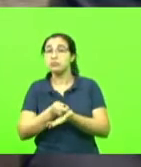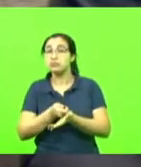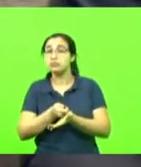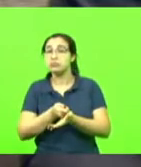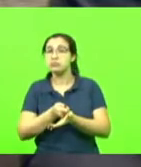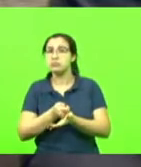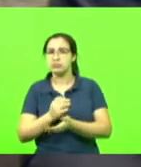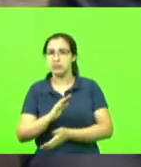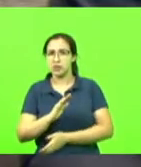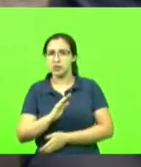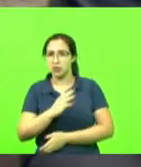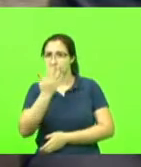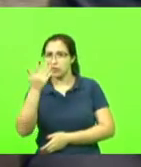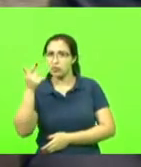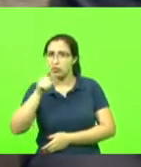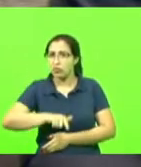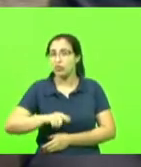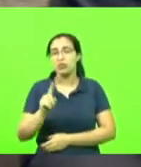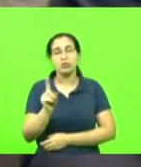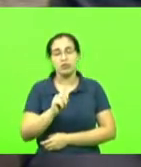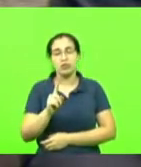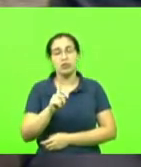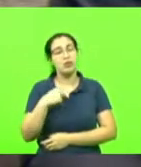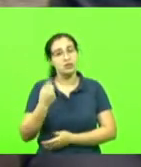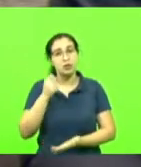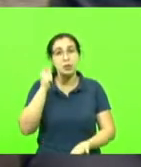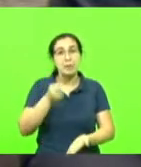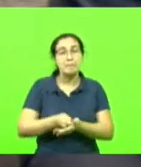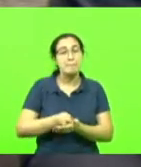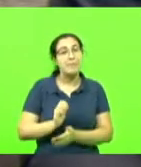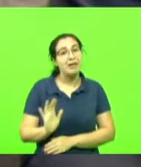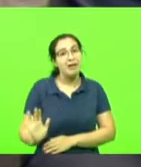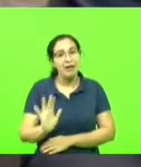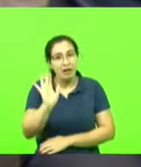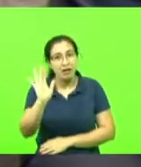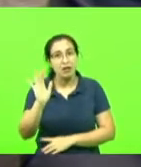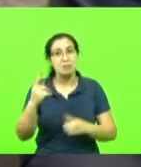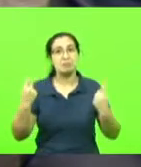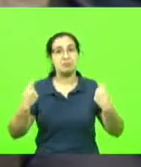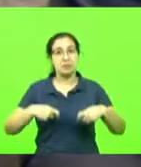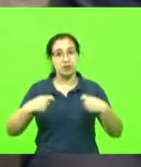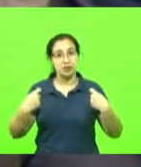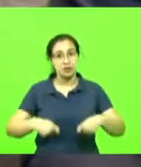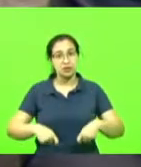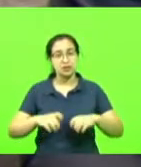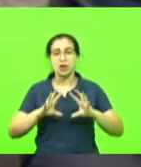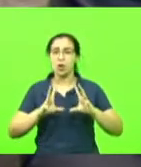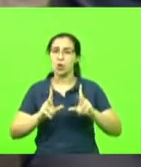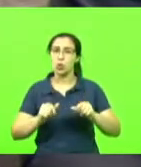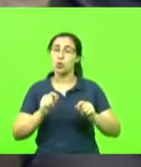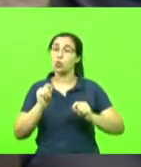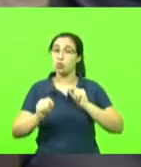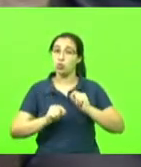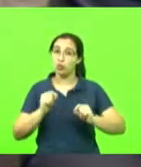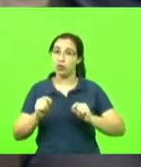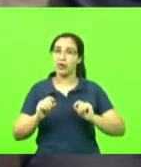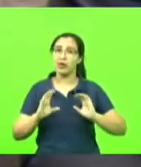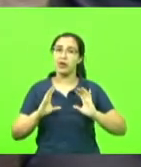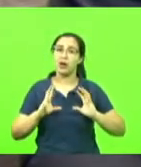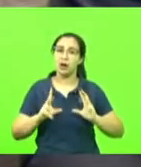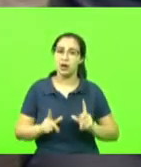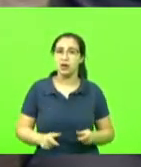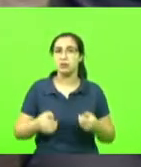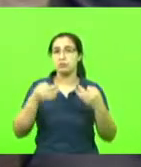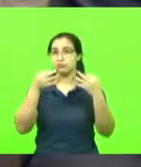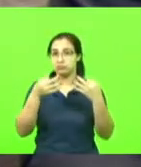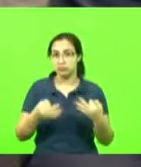podem acontecer. Nós pagamos muito caro para ter os serviços públicos em Santa Catarina. O mínimo que nós podemos fazer aqui nessa